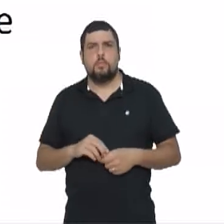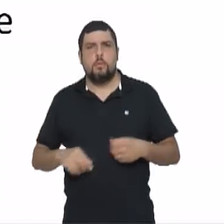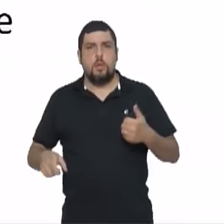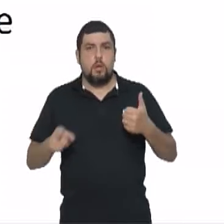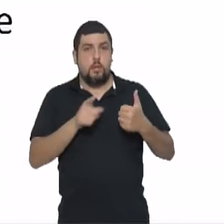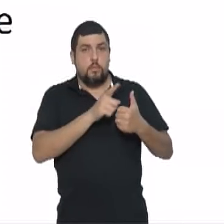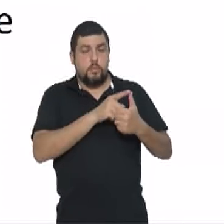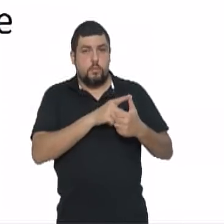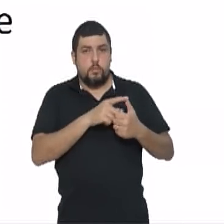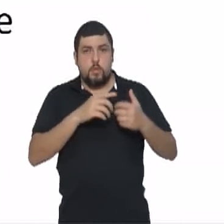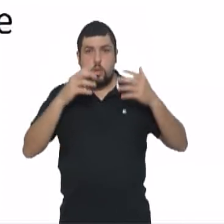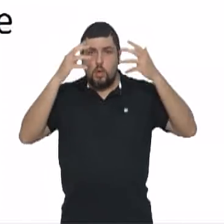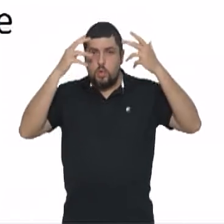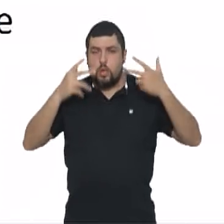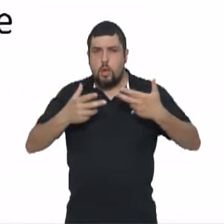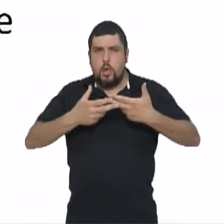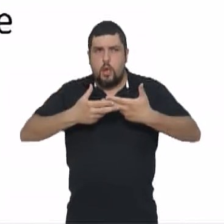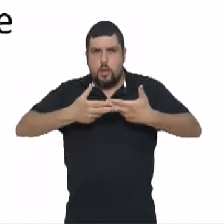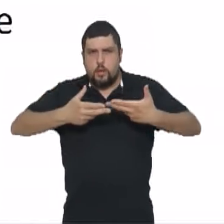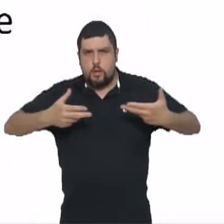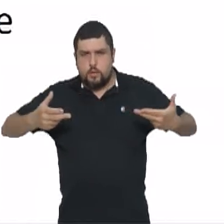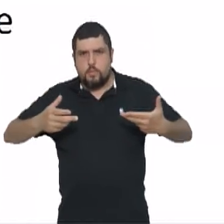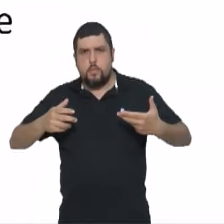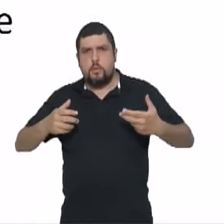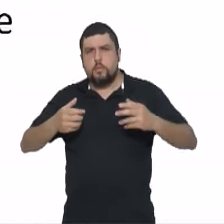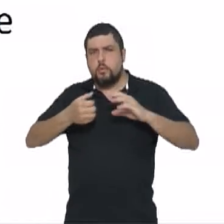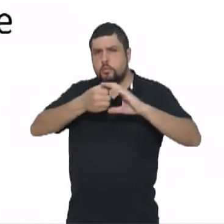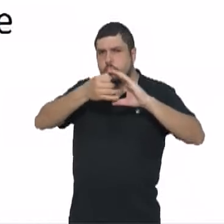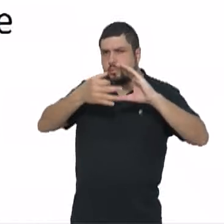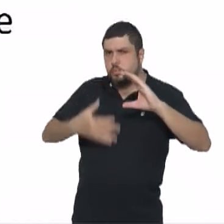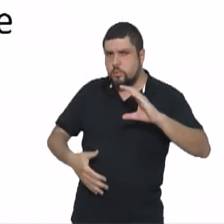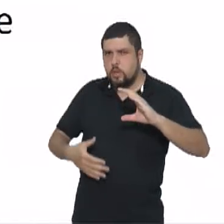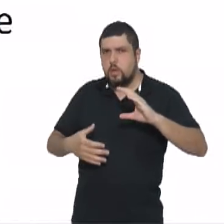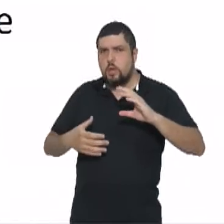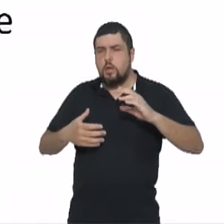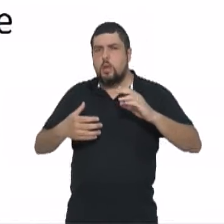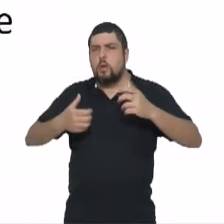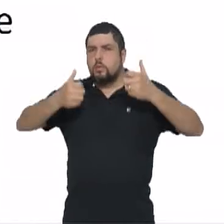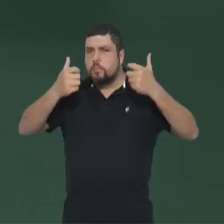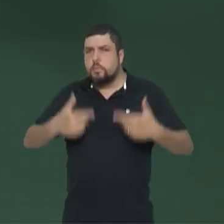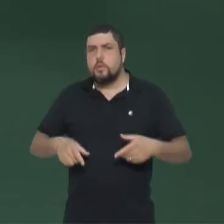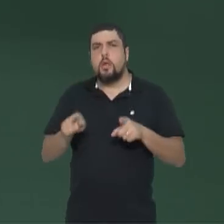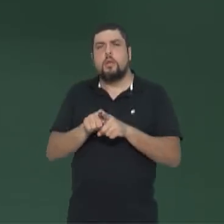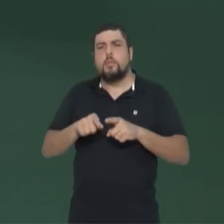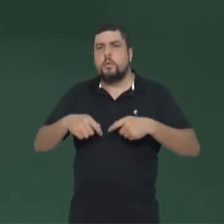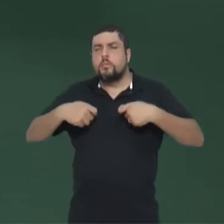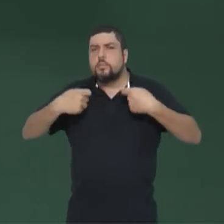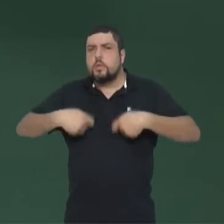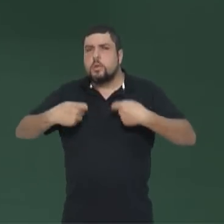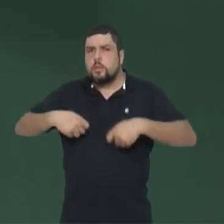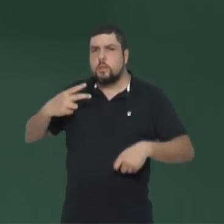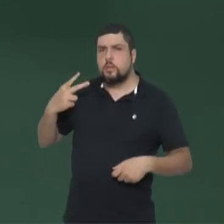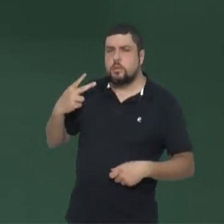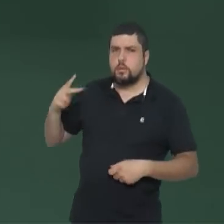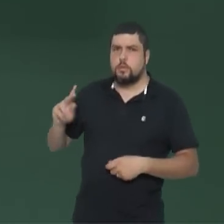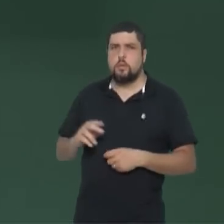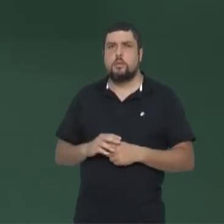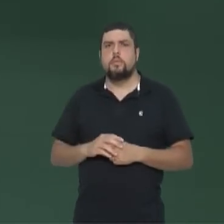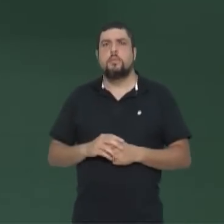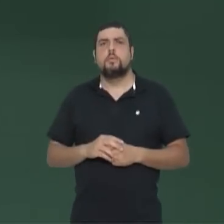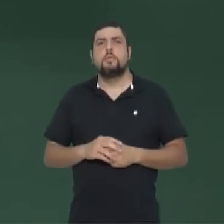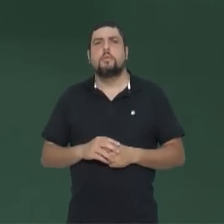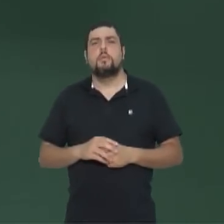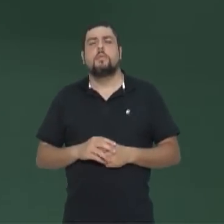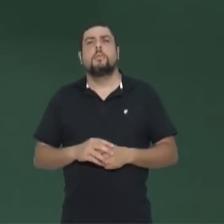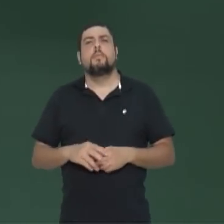Caracterizar os animais silvestres e destacar as suas necessidades, então trazer ali informações sobre as características dos